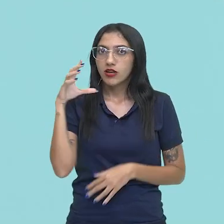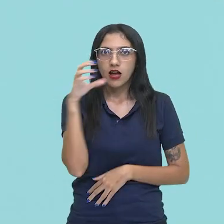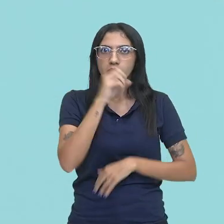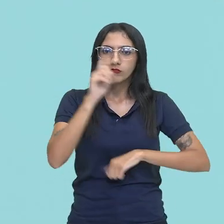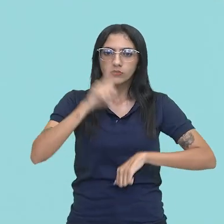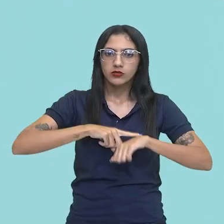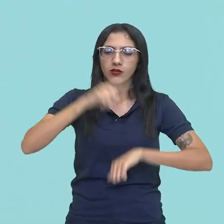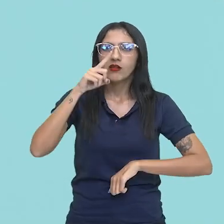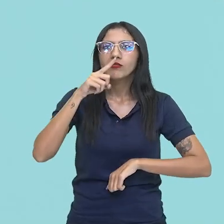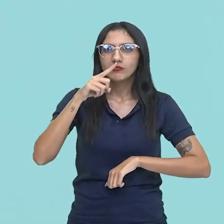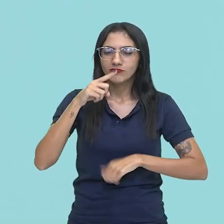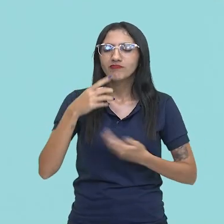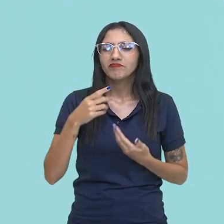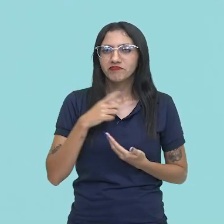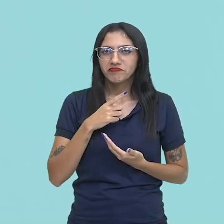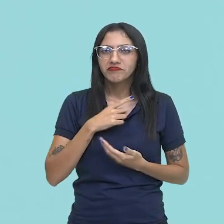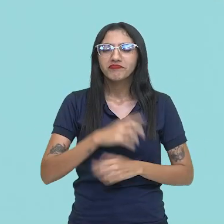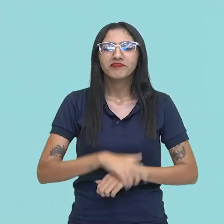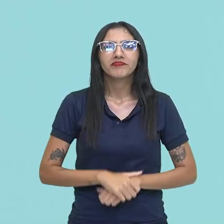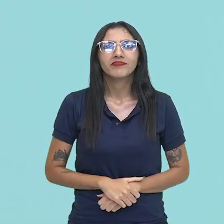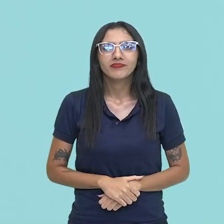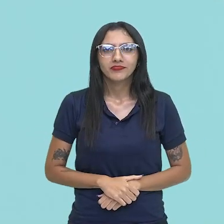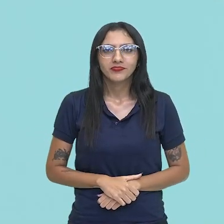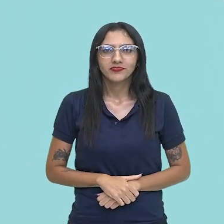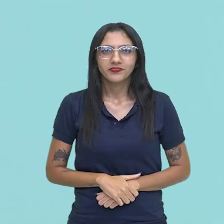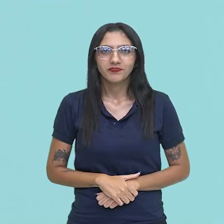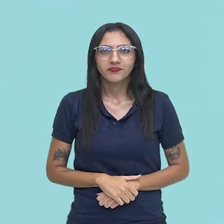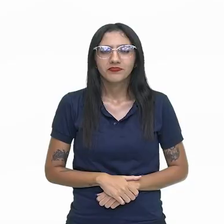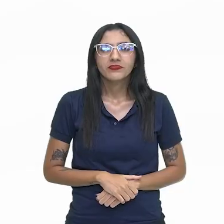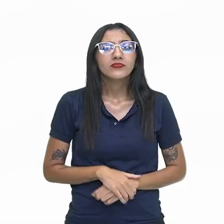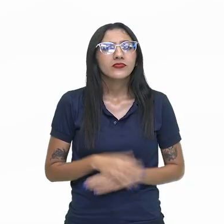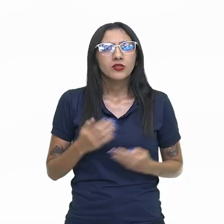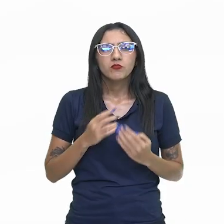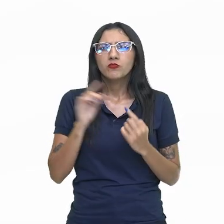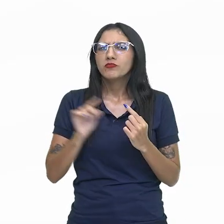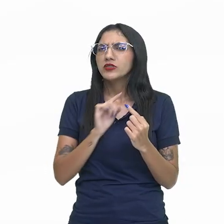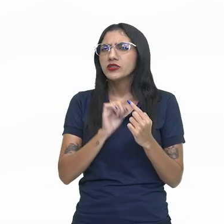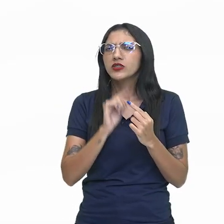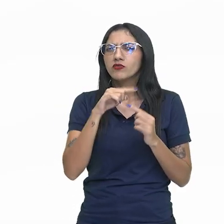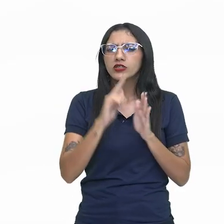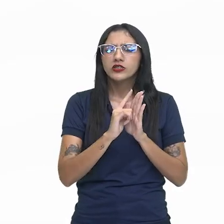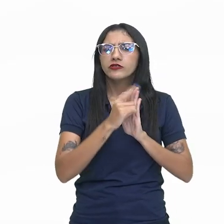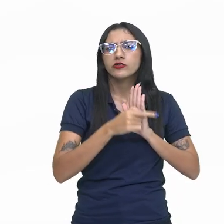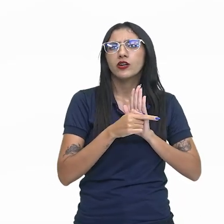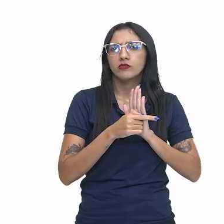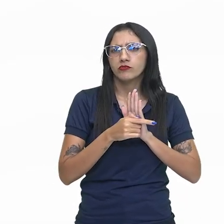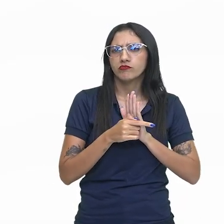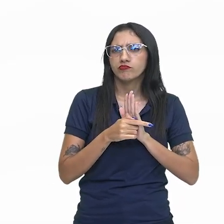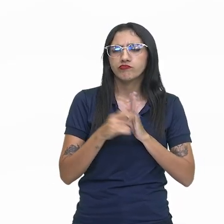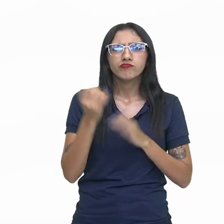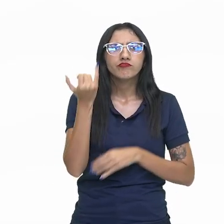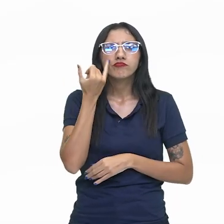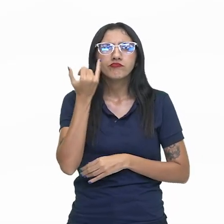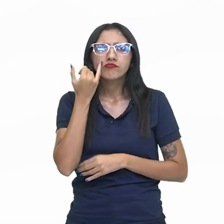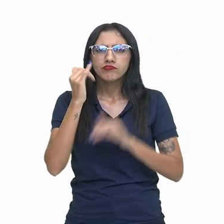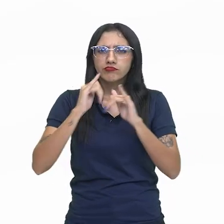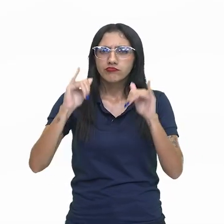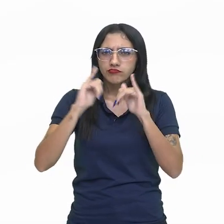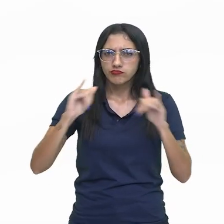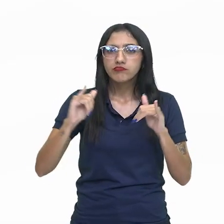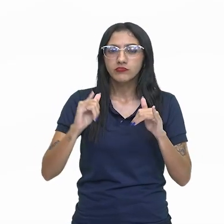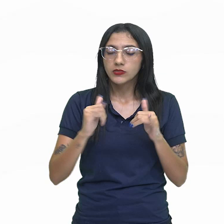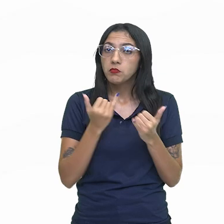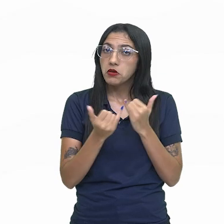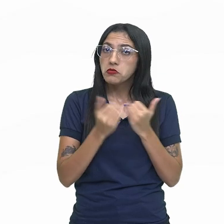que a notícia anda, né? Então, a finalidade do gênero notícia, assim como todos